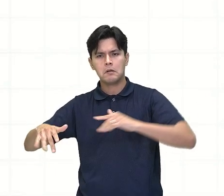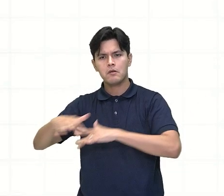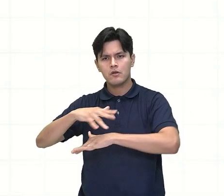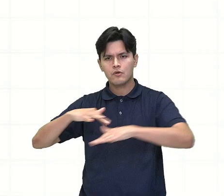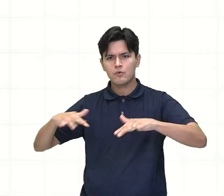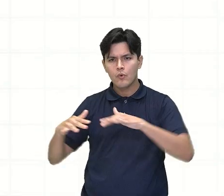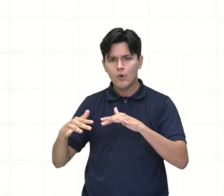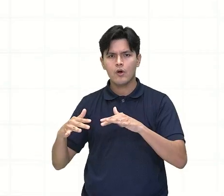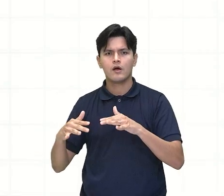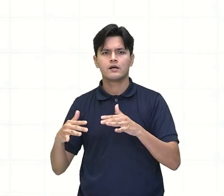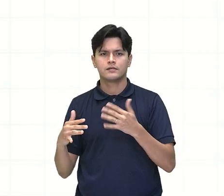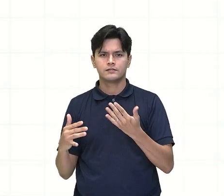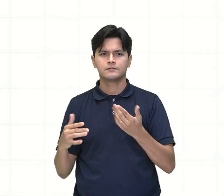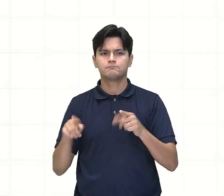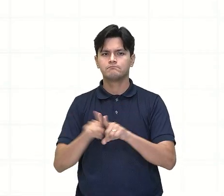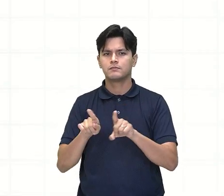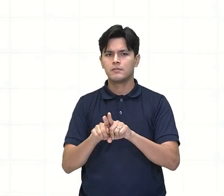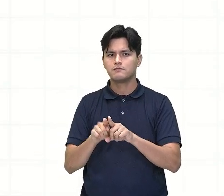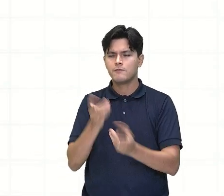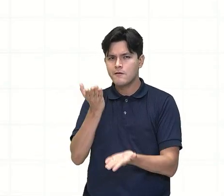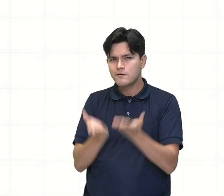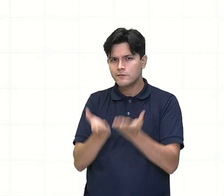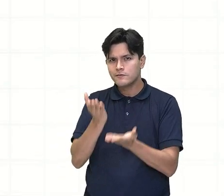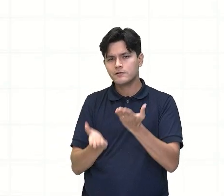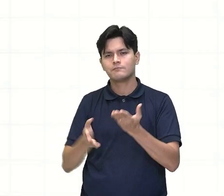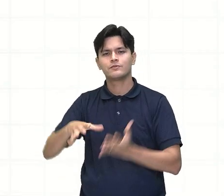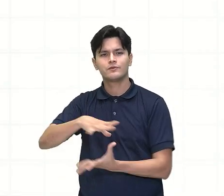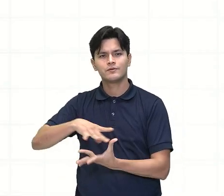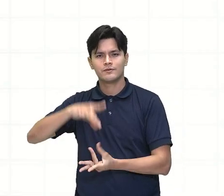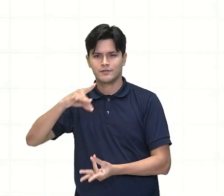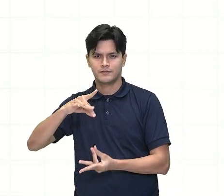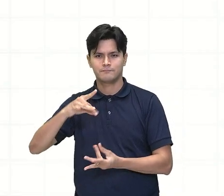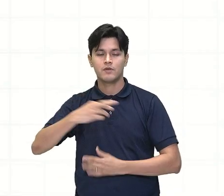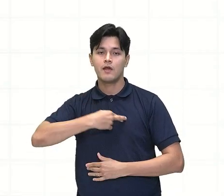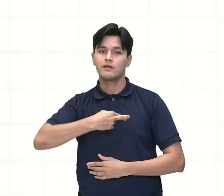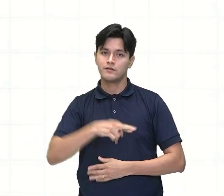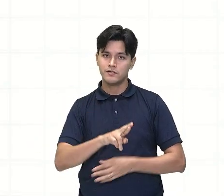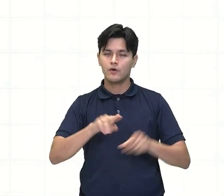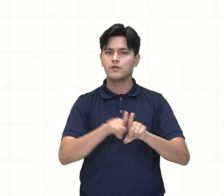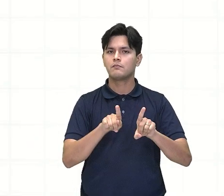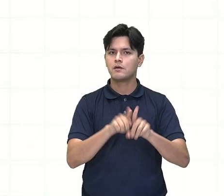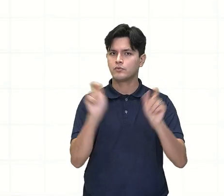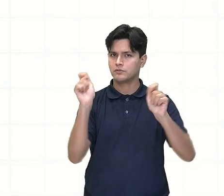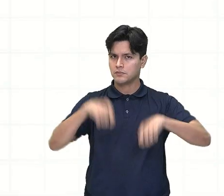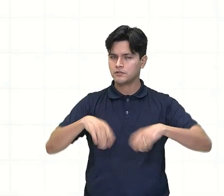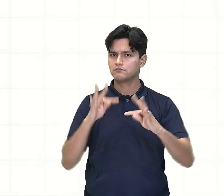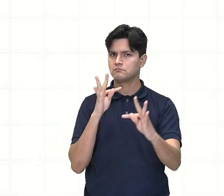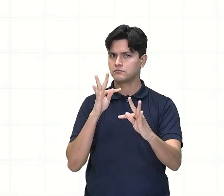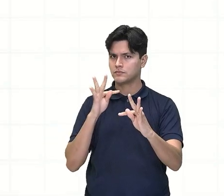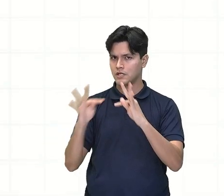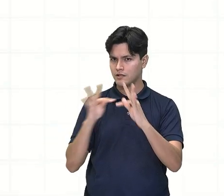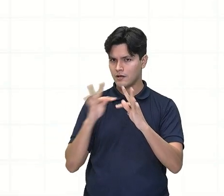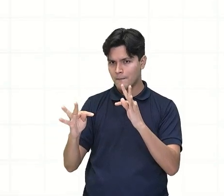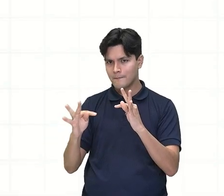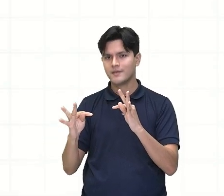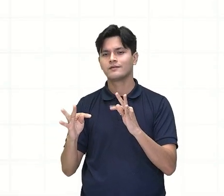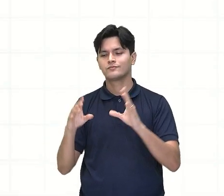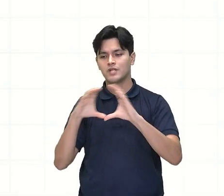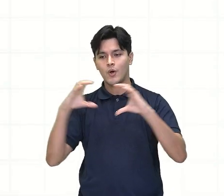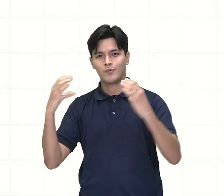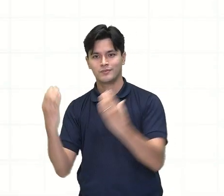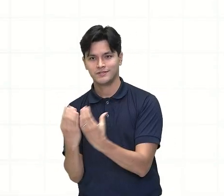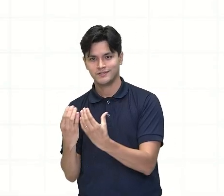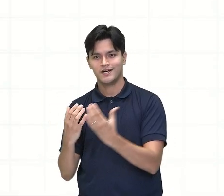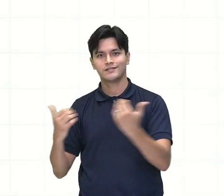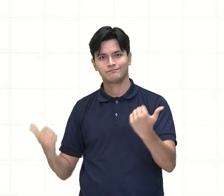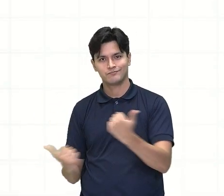negativas. A religião também oferece um sistema terapêutico, proporcionando suporte emocional e comunitário, né?